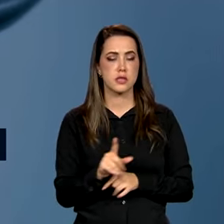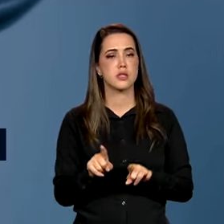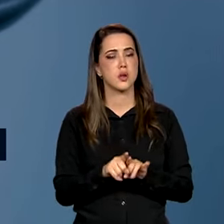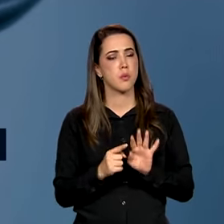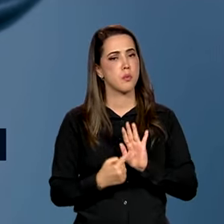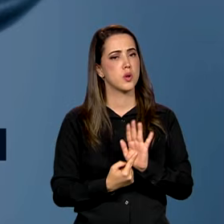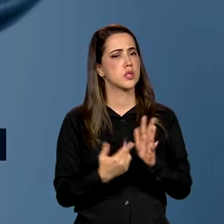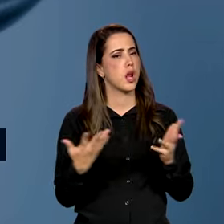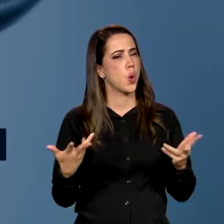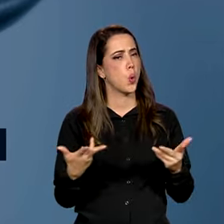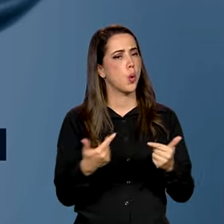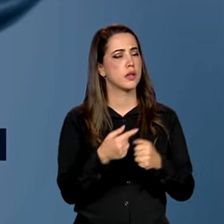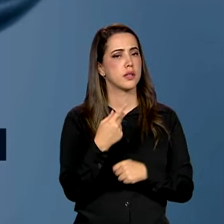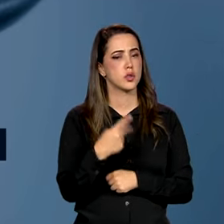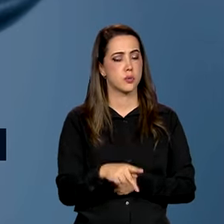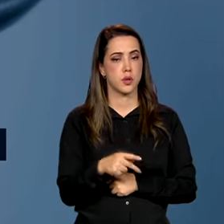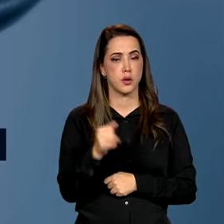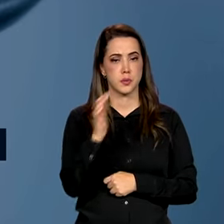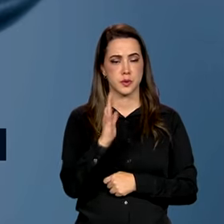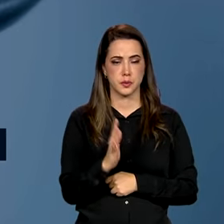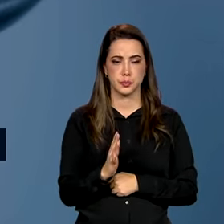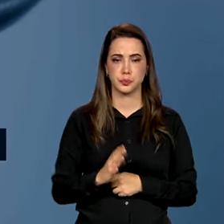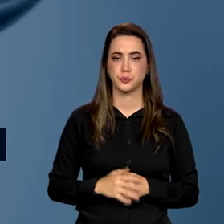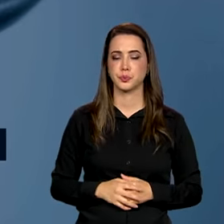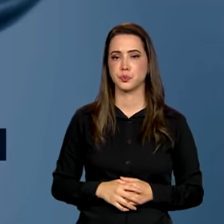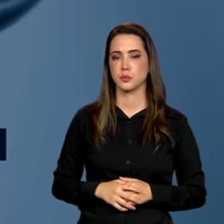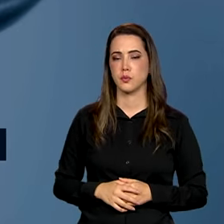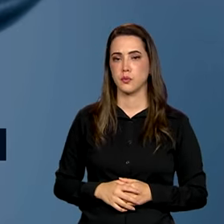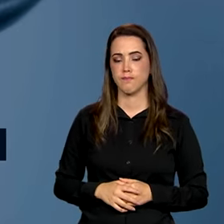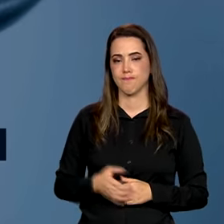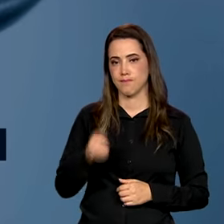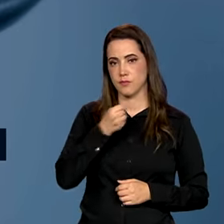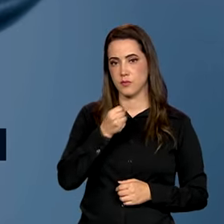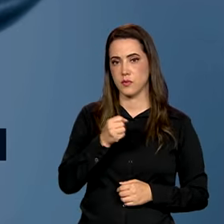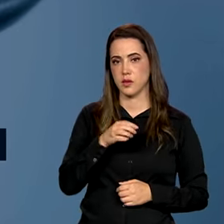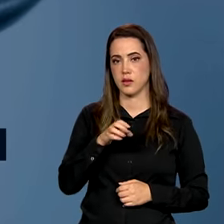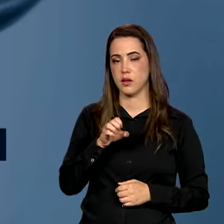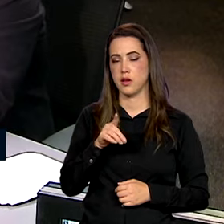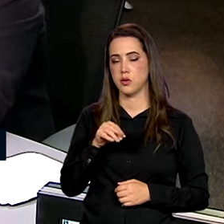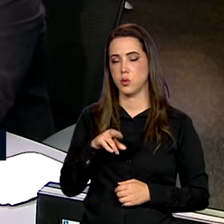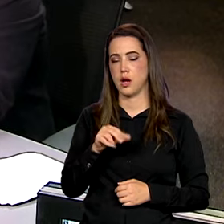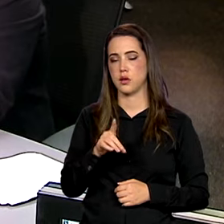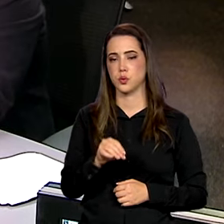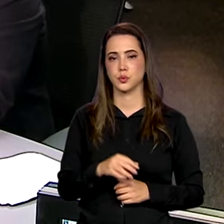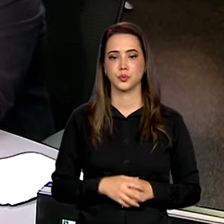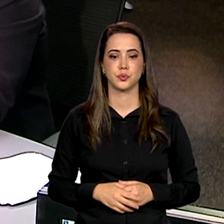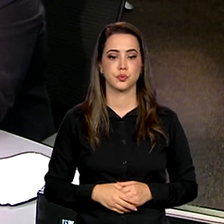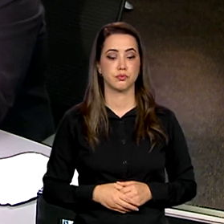atestar a qualidade dos produtos vendidos para brasileiros reportagem Eduardo biagini